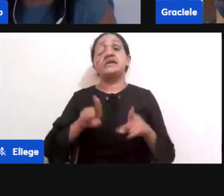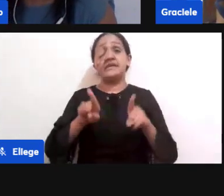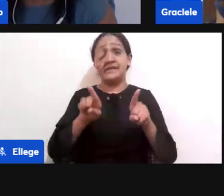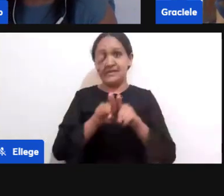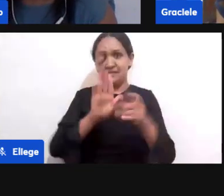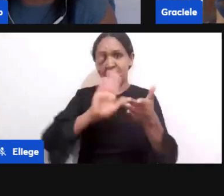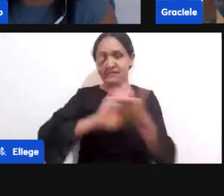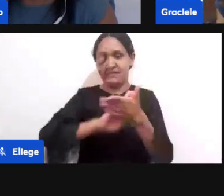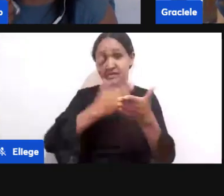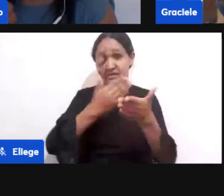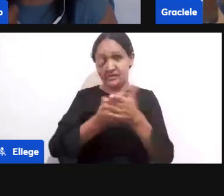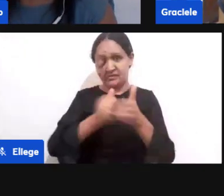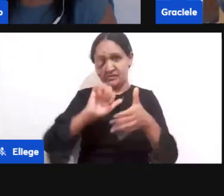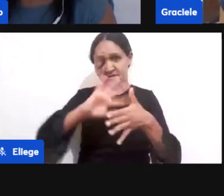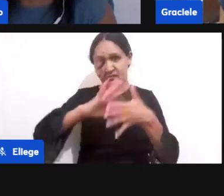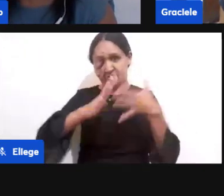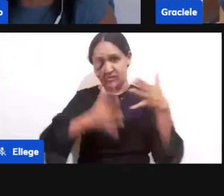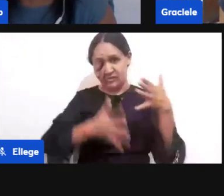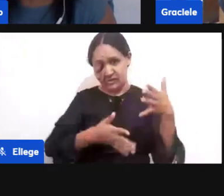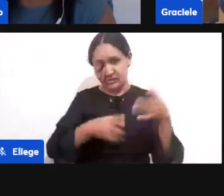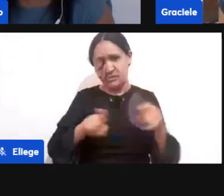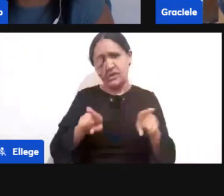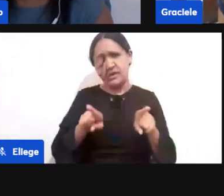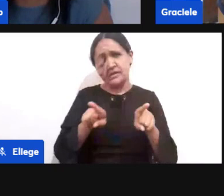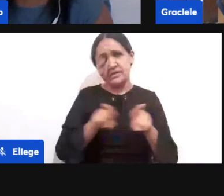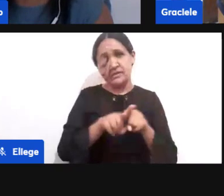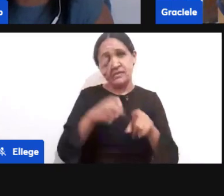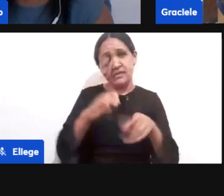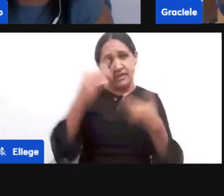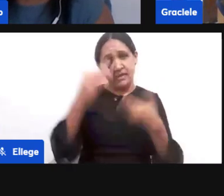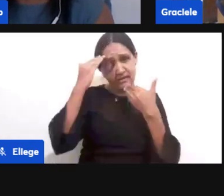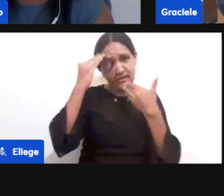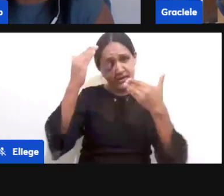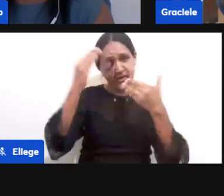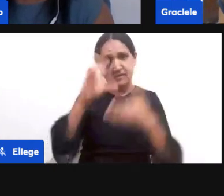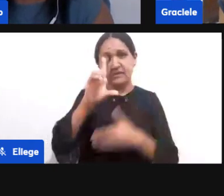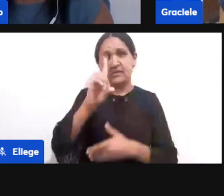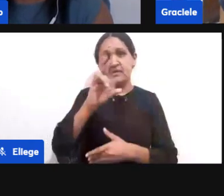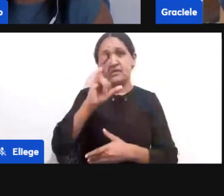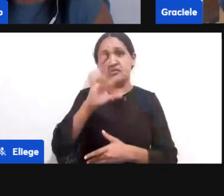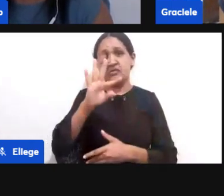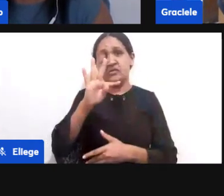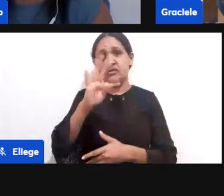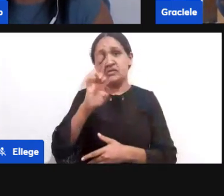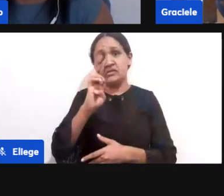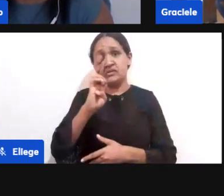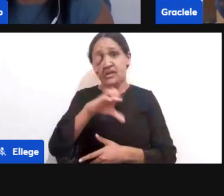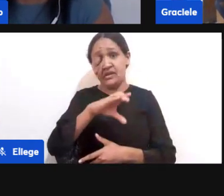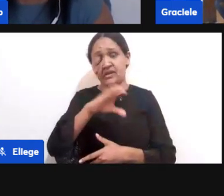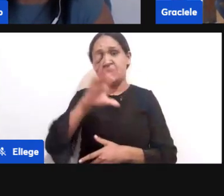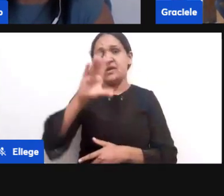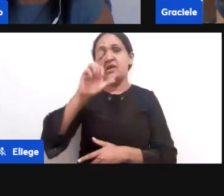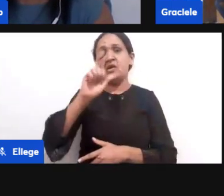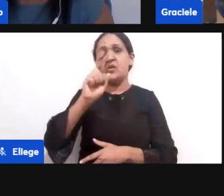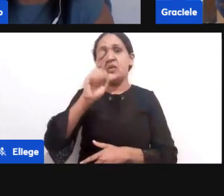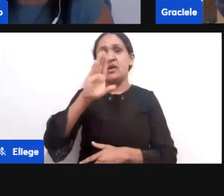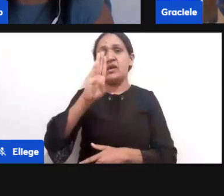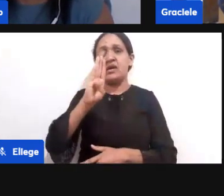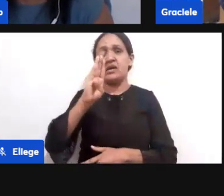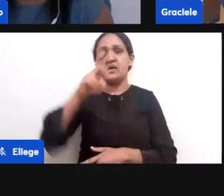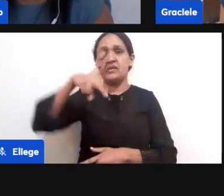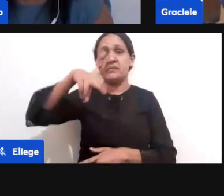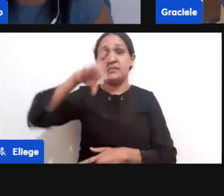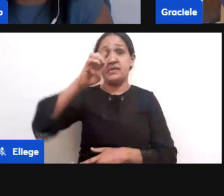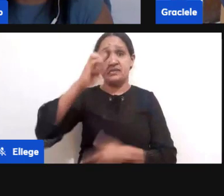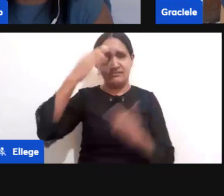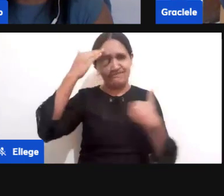para nós. Quero agradecer o pessoal da DITEC, especial o Abner, com toda a paciência, obrigada.